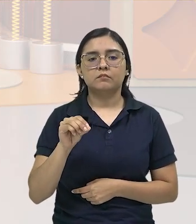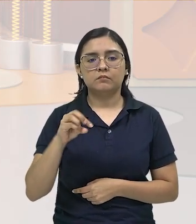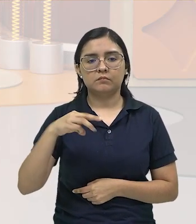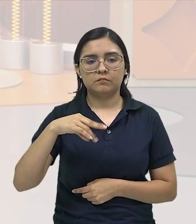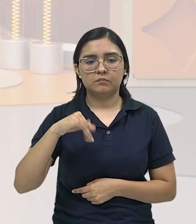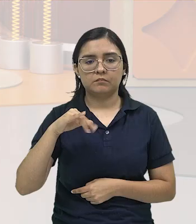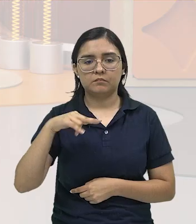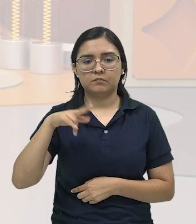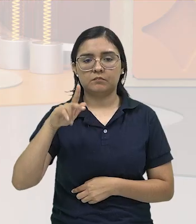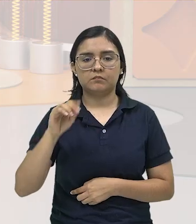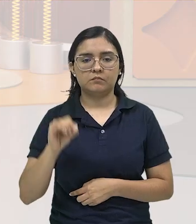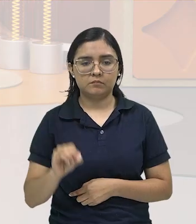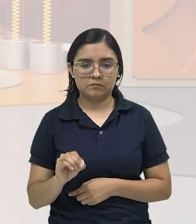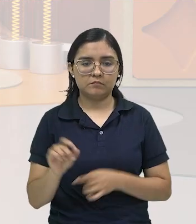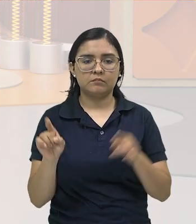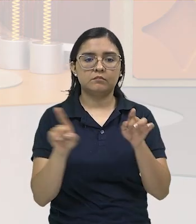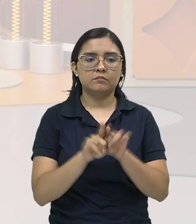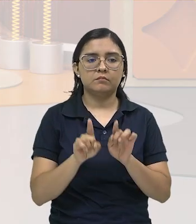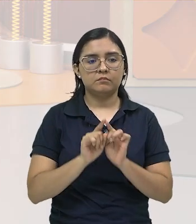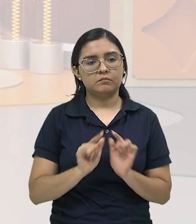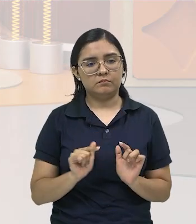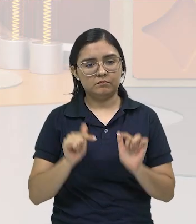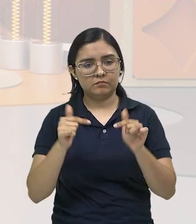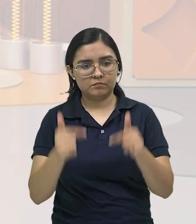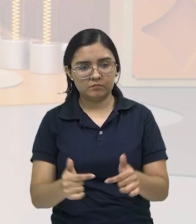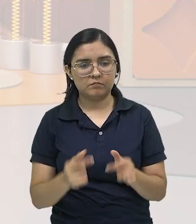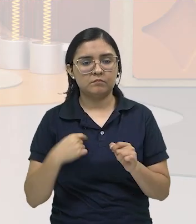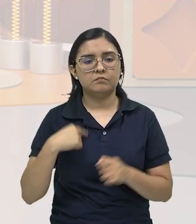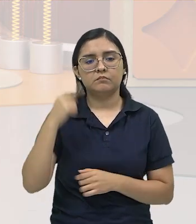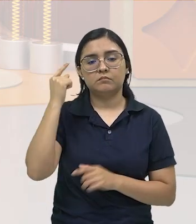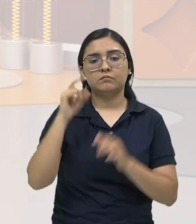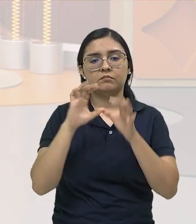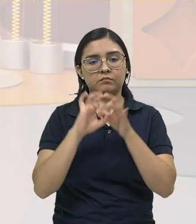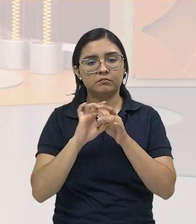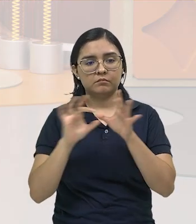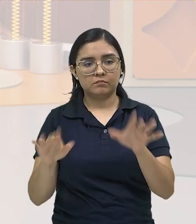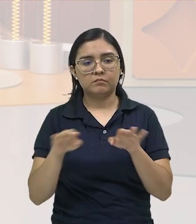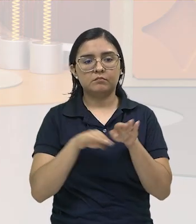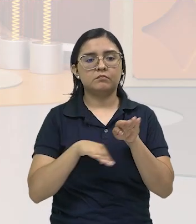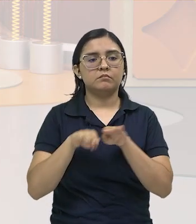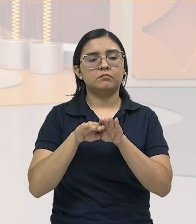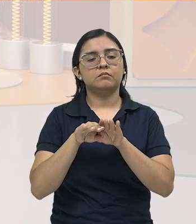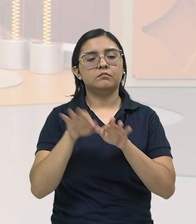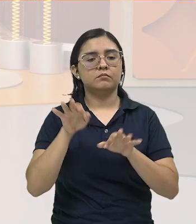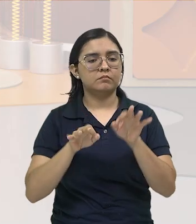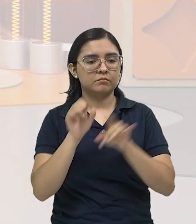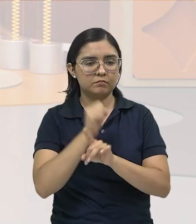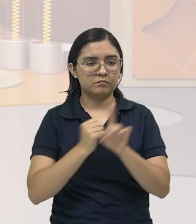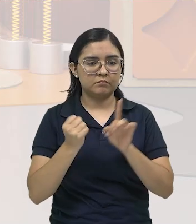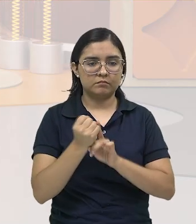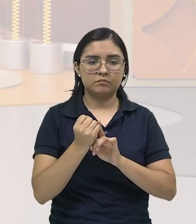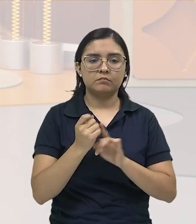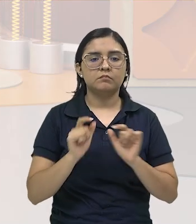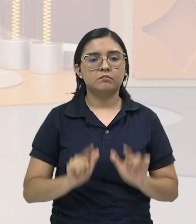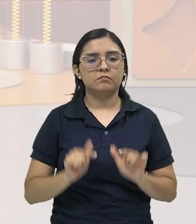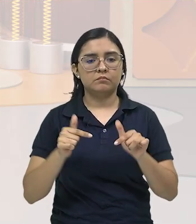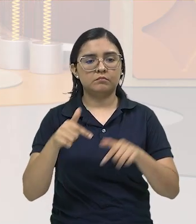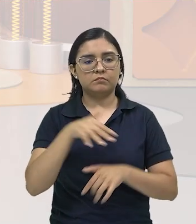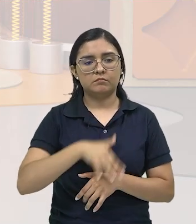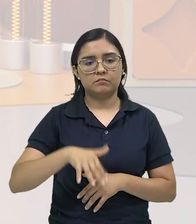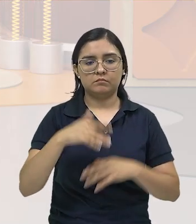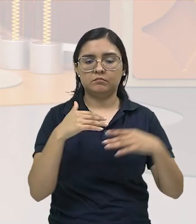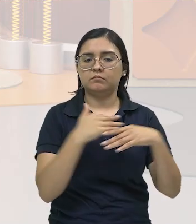defendiam ideais de liberdade, igualdade e justiça social. O movimento ganhou força principalmente entre os setores